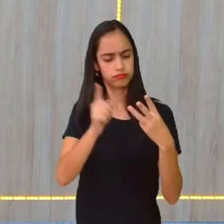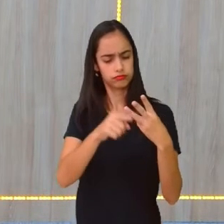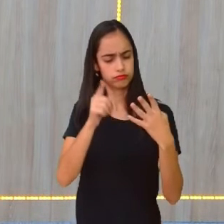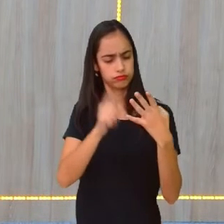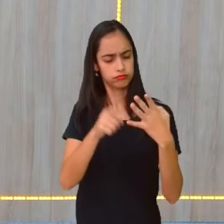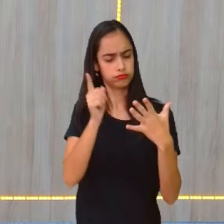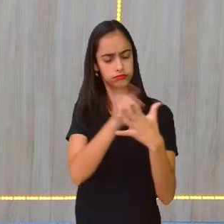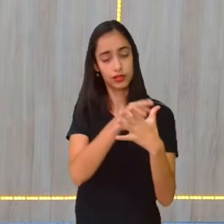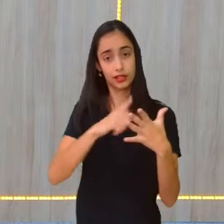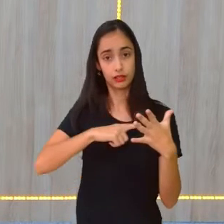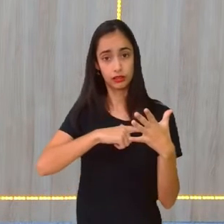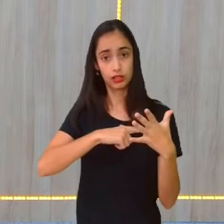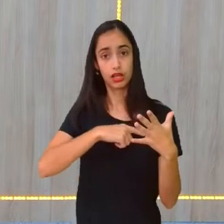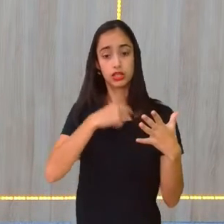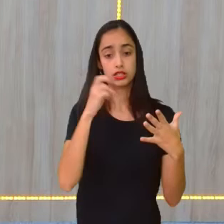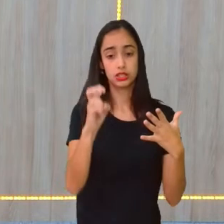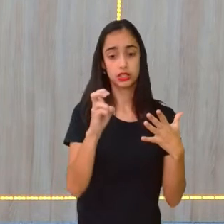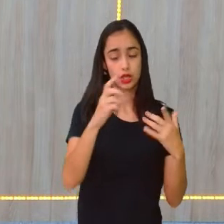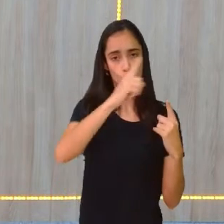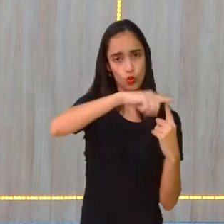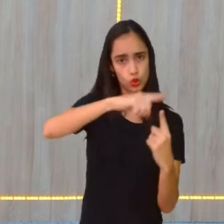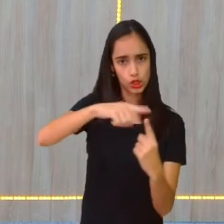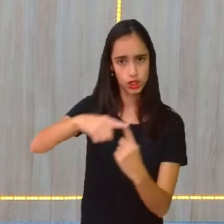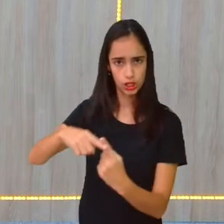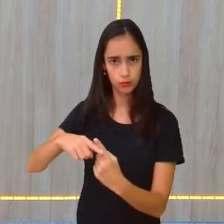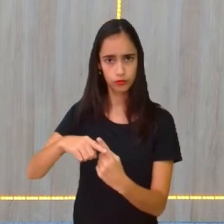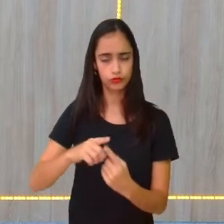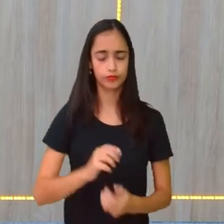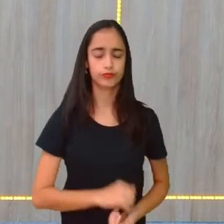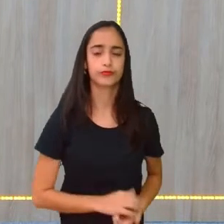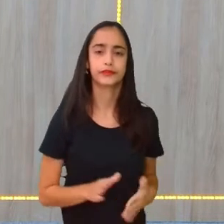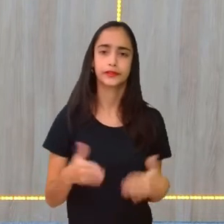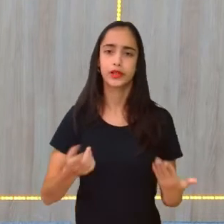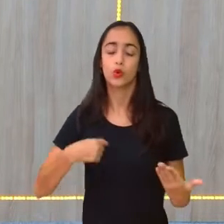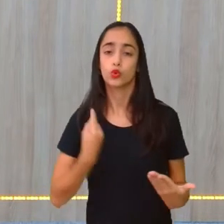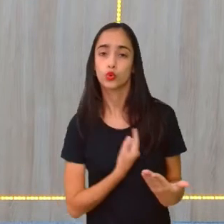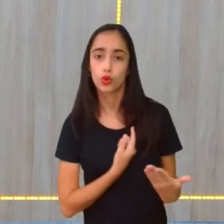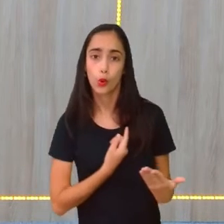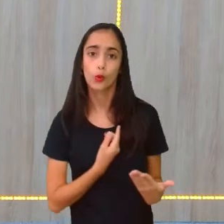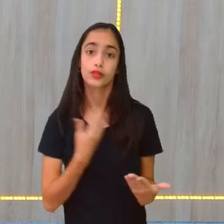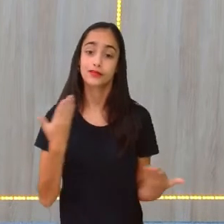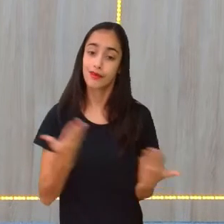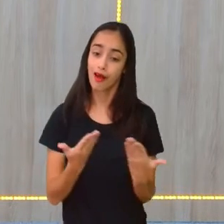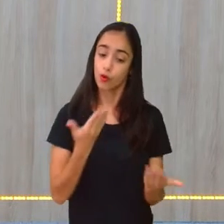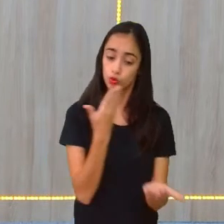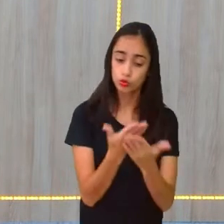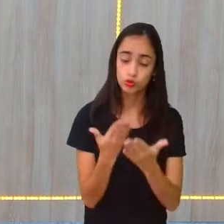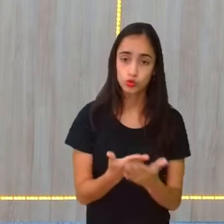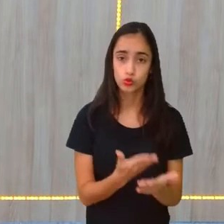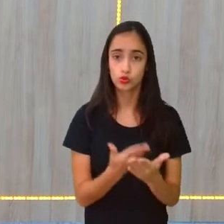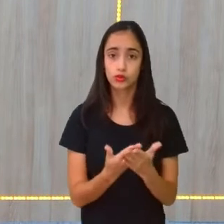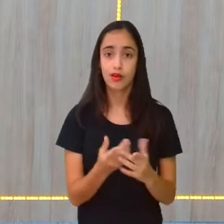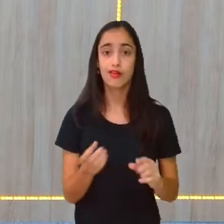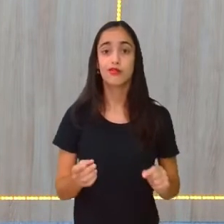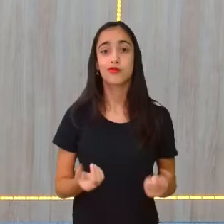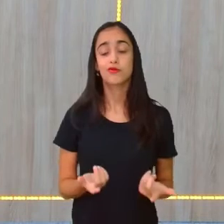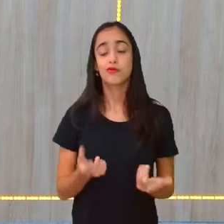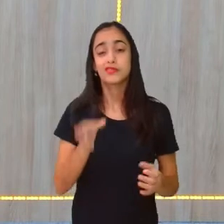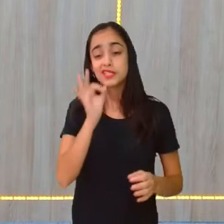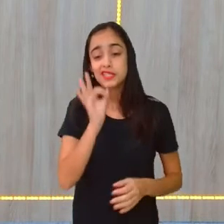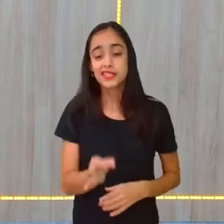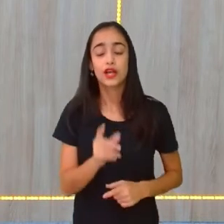o clássico e o helenístico. Então, a gente está estudando exatamente o